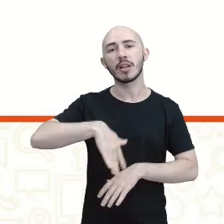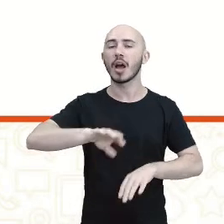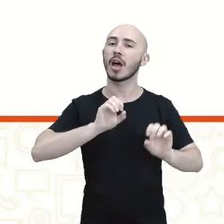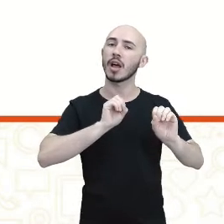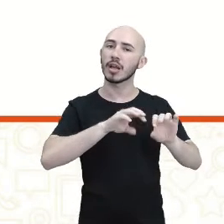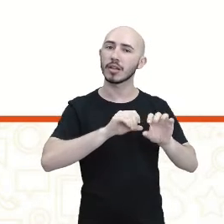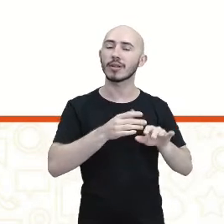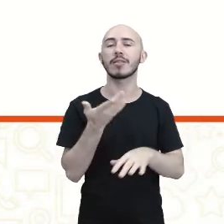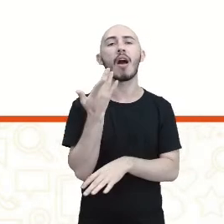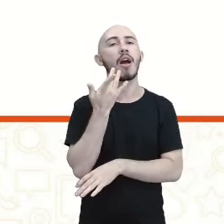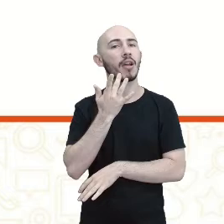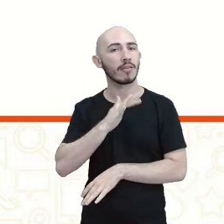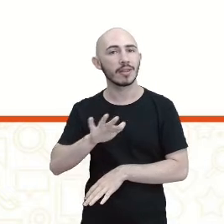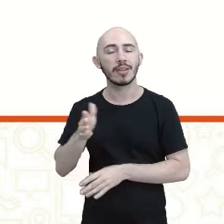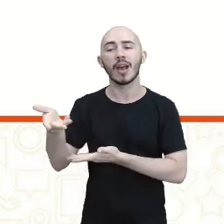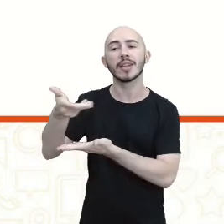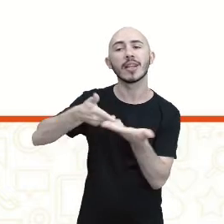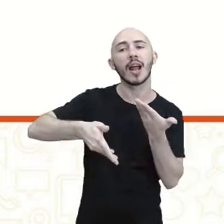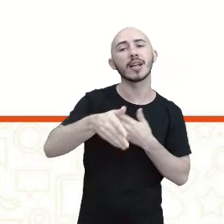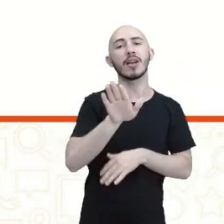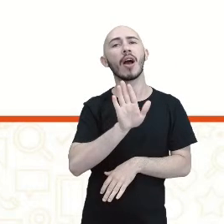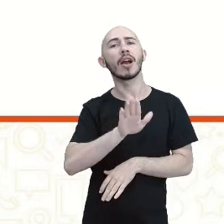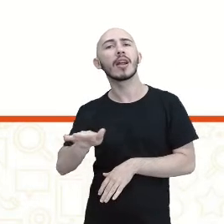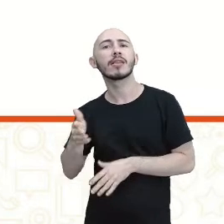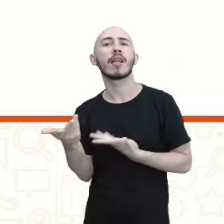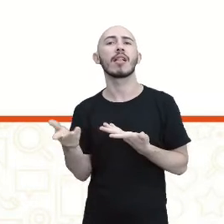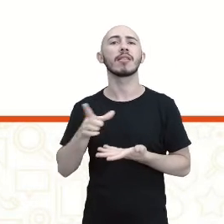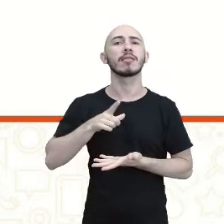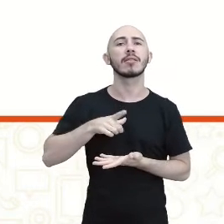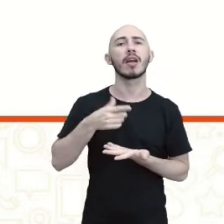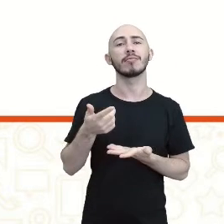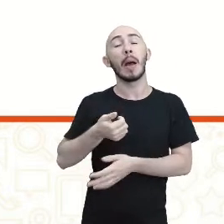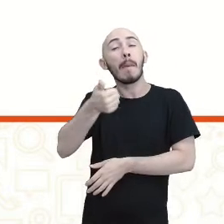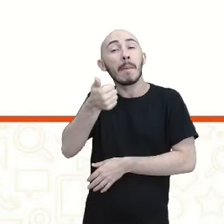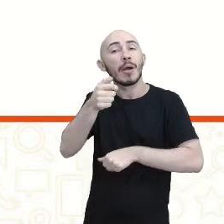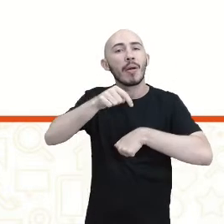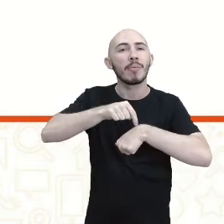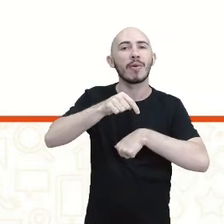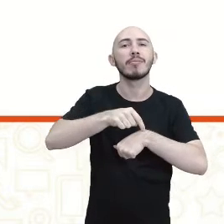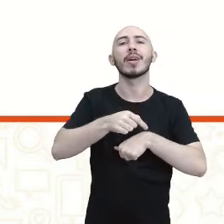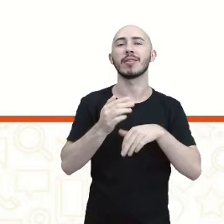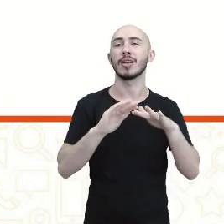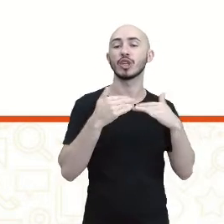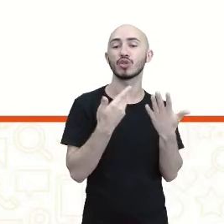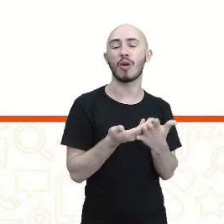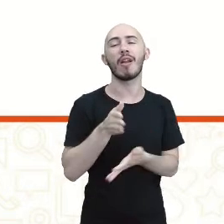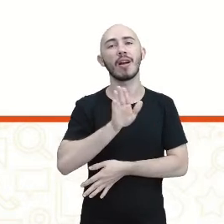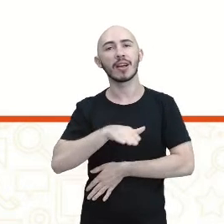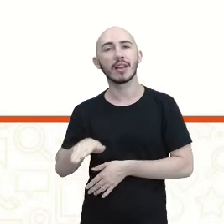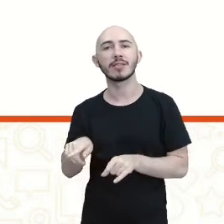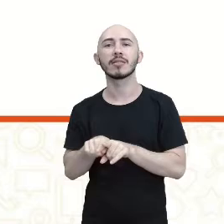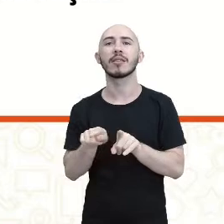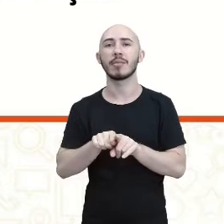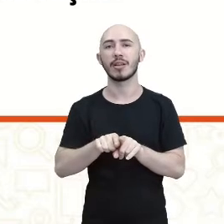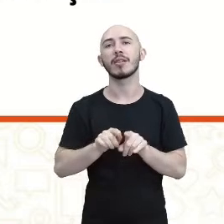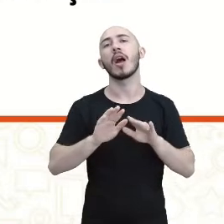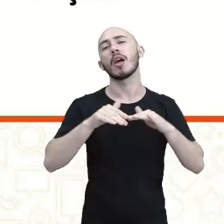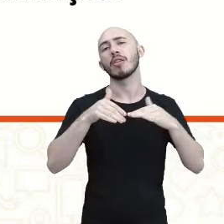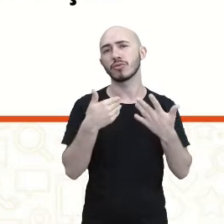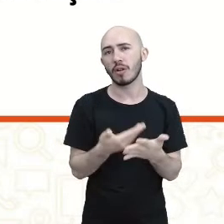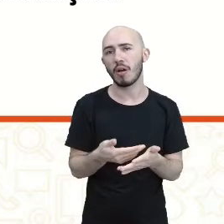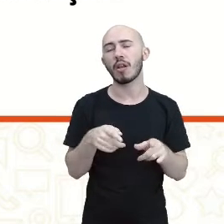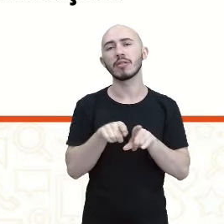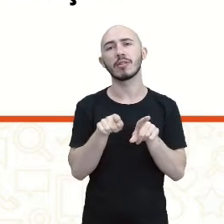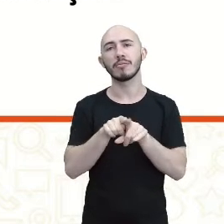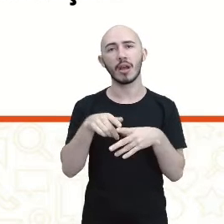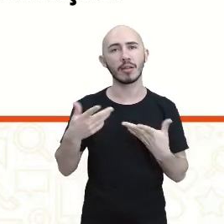dessa interação que as crianças têm desde o primeiro momento na creche e na escola, abordando